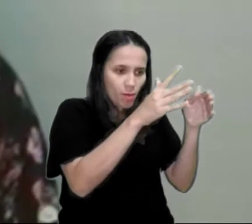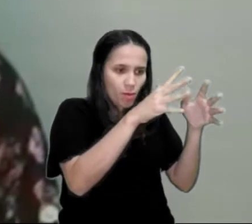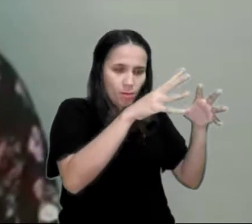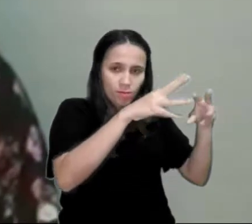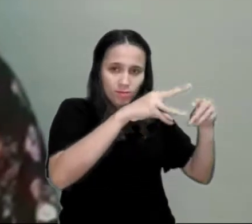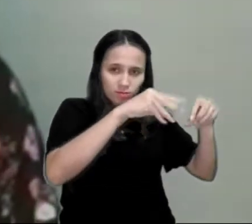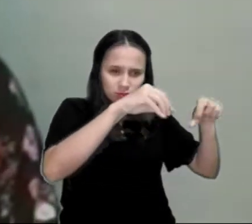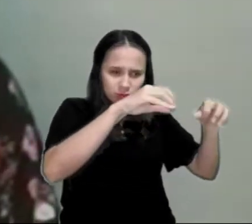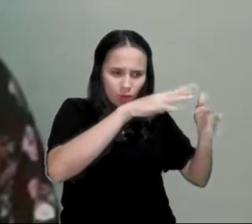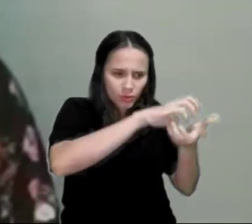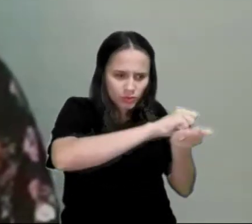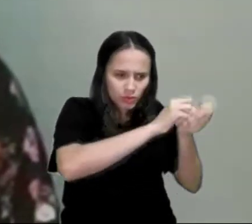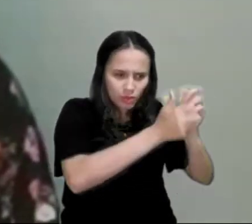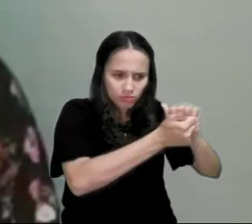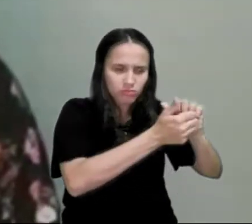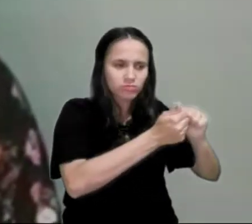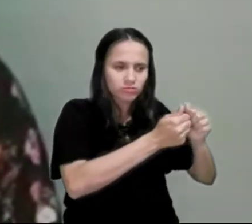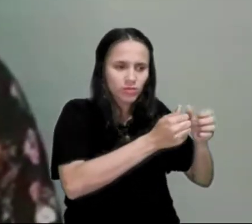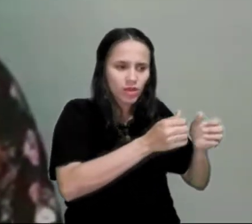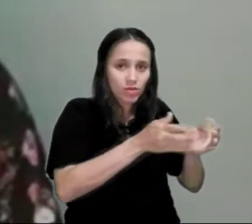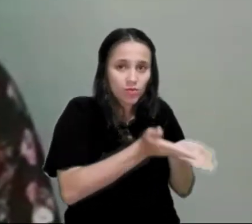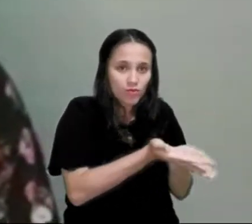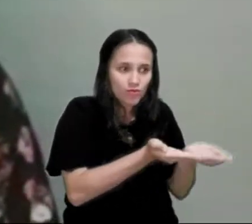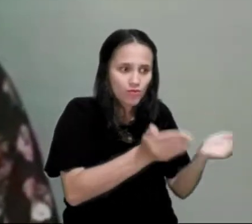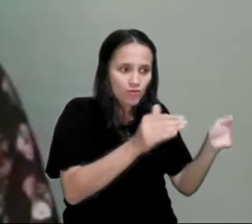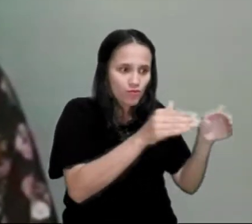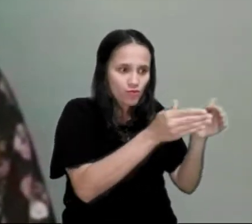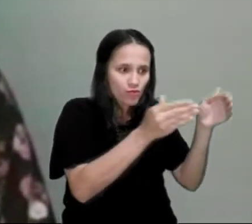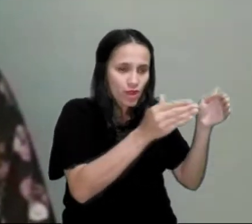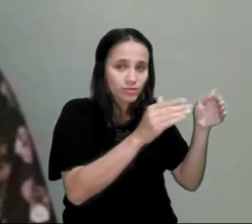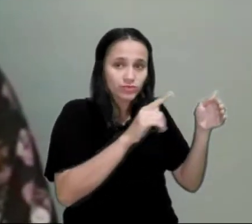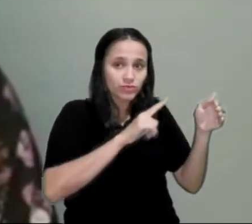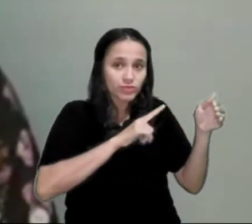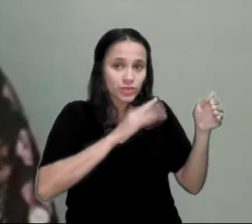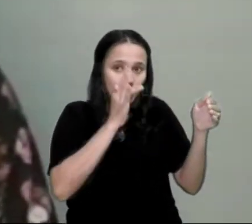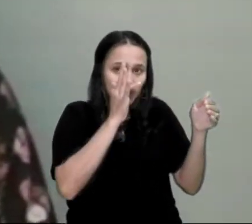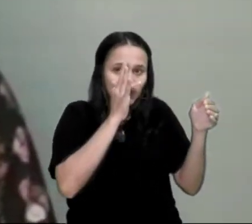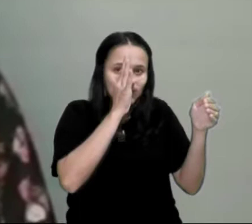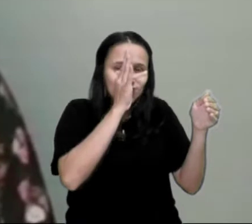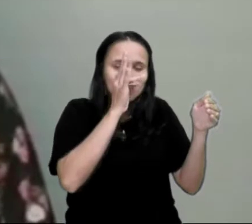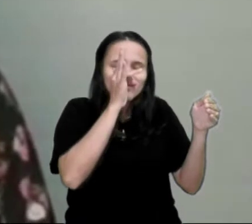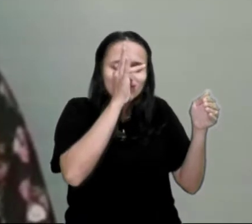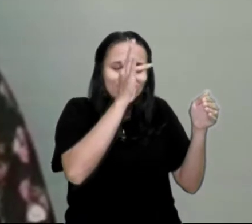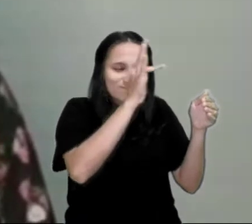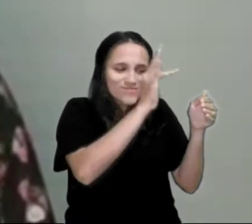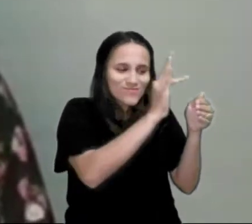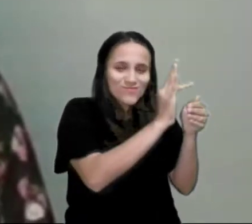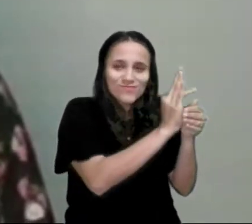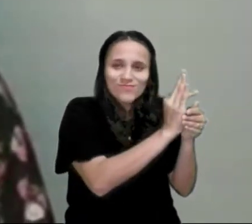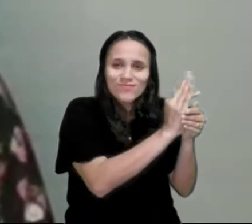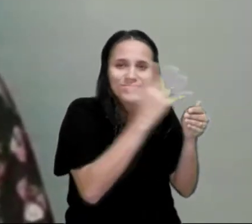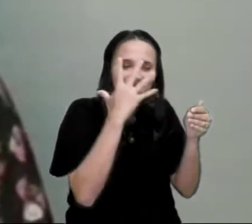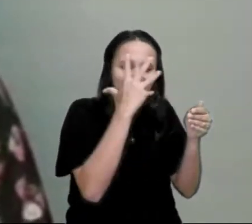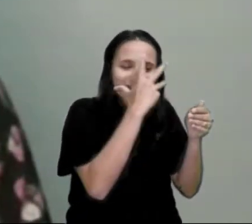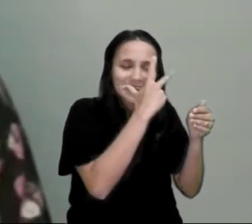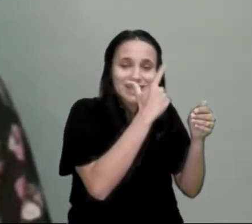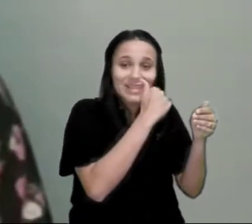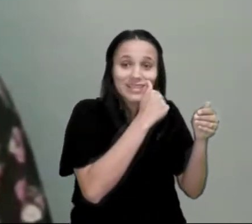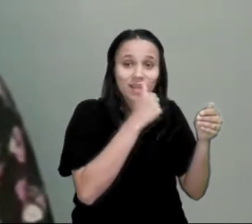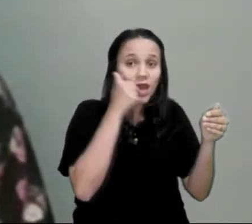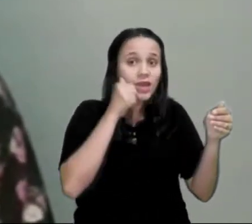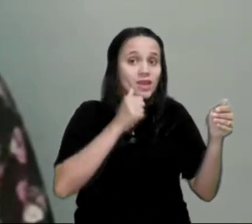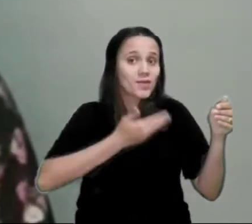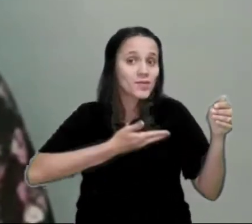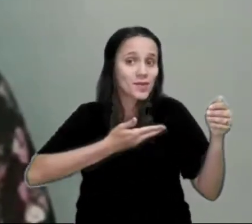que armazenava dentro dele uma linda flor. Esse vaso ele era pintado com cores fortes, vibrantes, e ela comentou